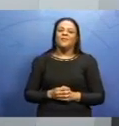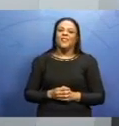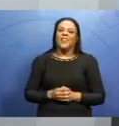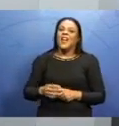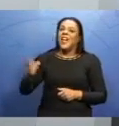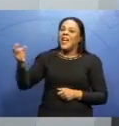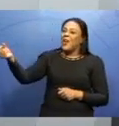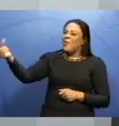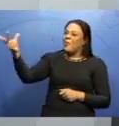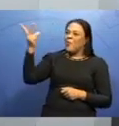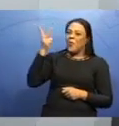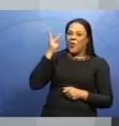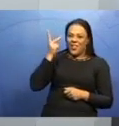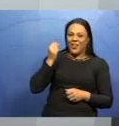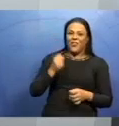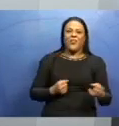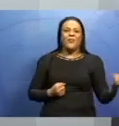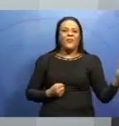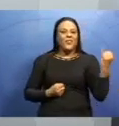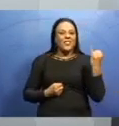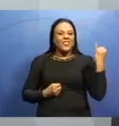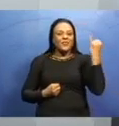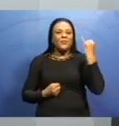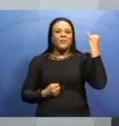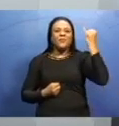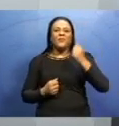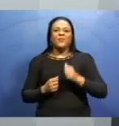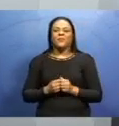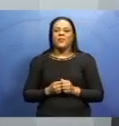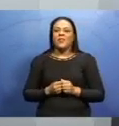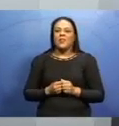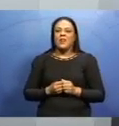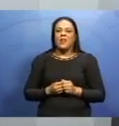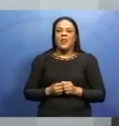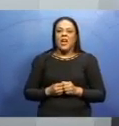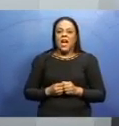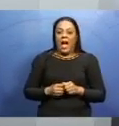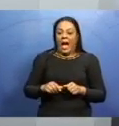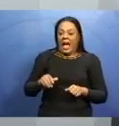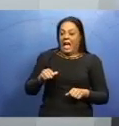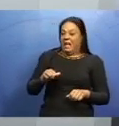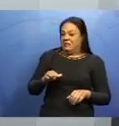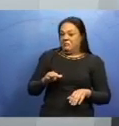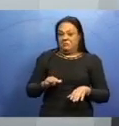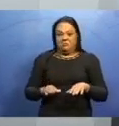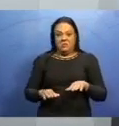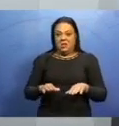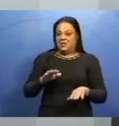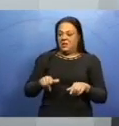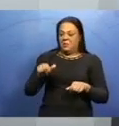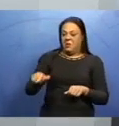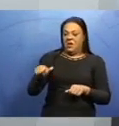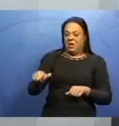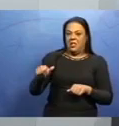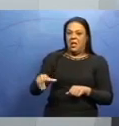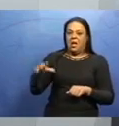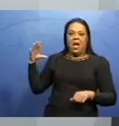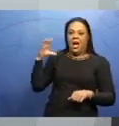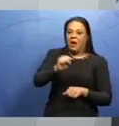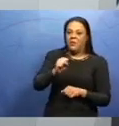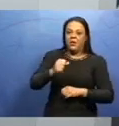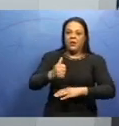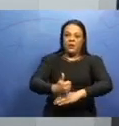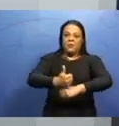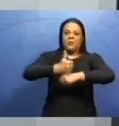Essa moral é muito importante. Moral: nem sempre os mais velozes chegam em primeiro lugar,